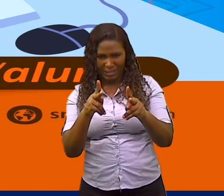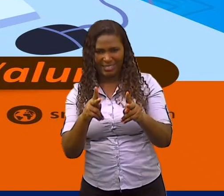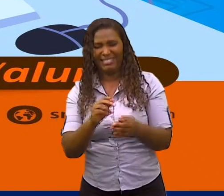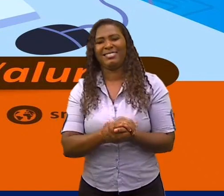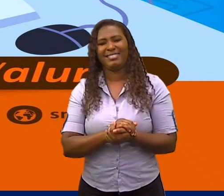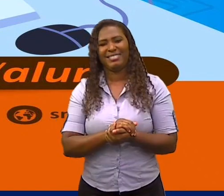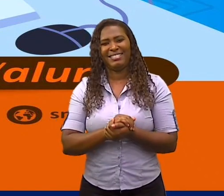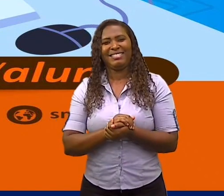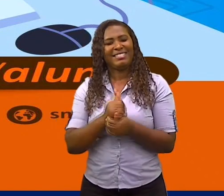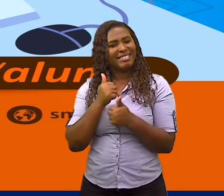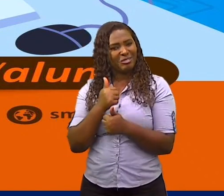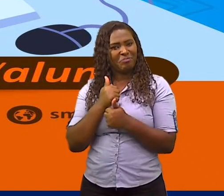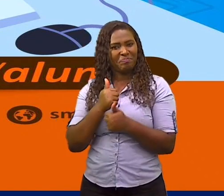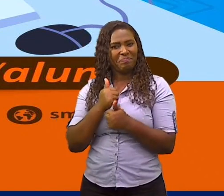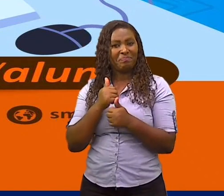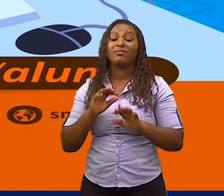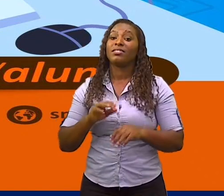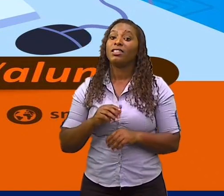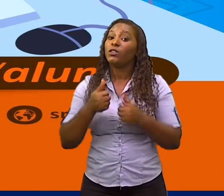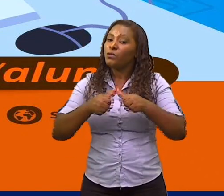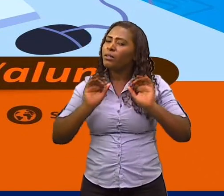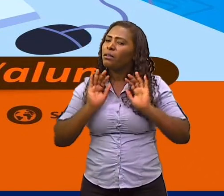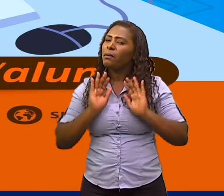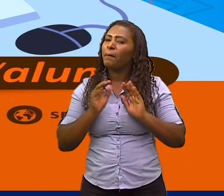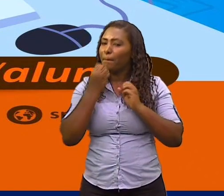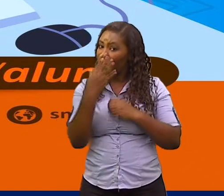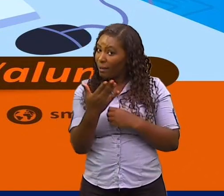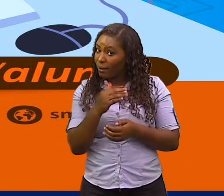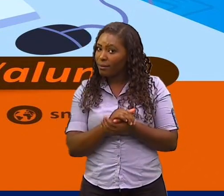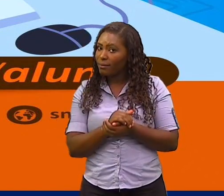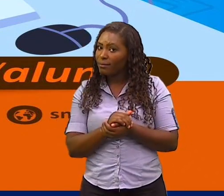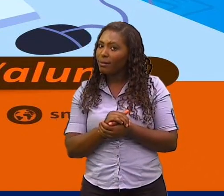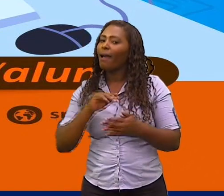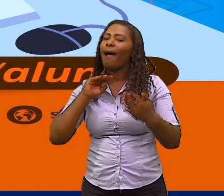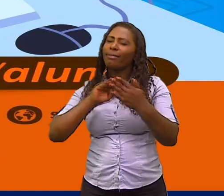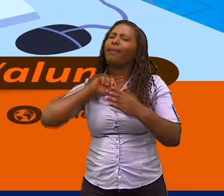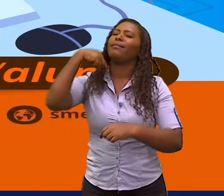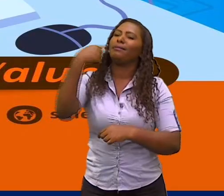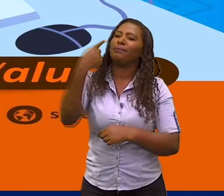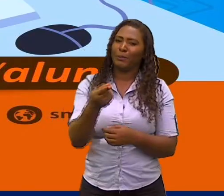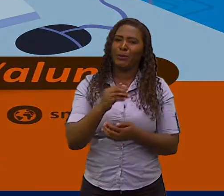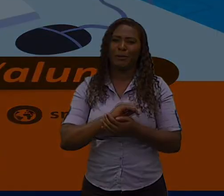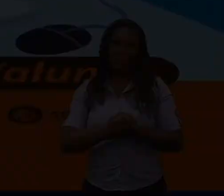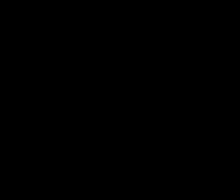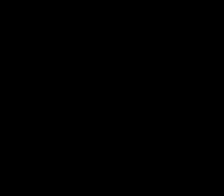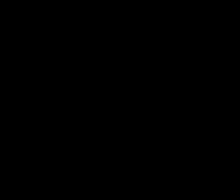quiser. Tá certo? Fique bem e até a próxima aula.